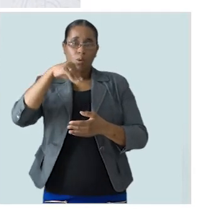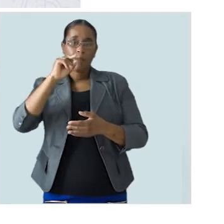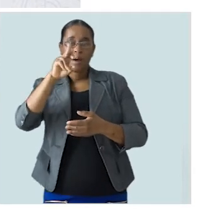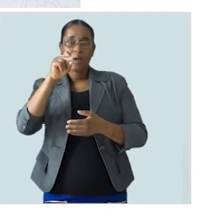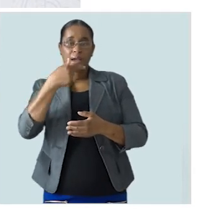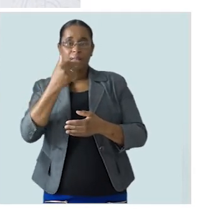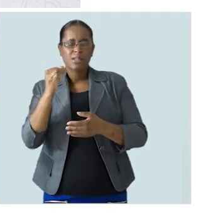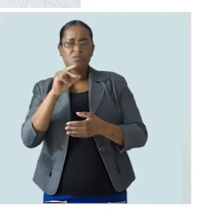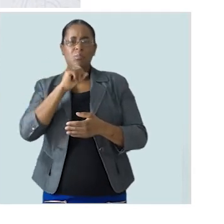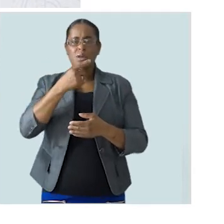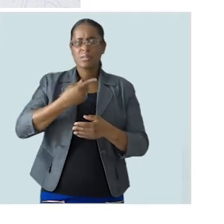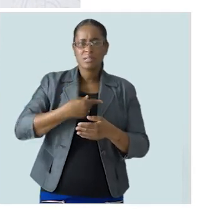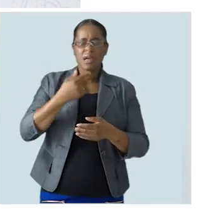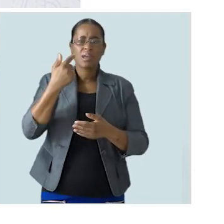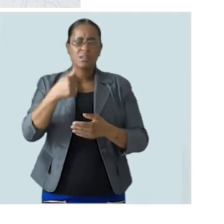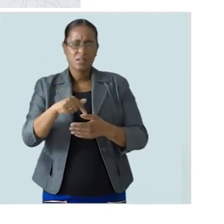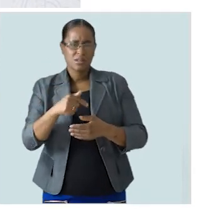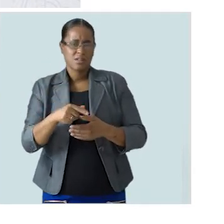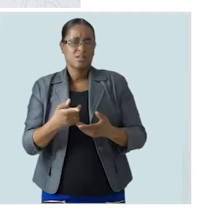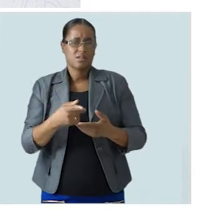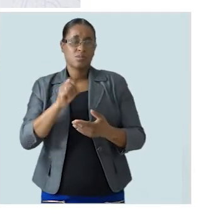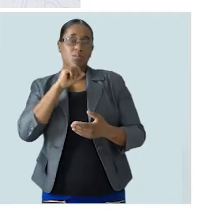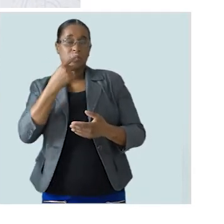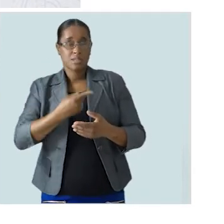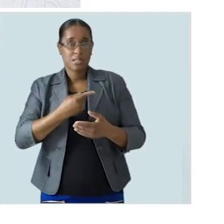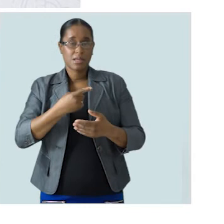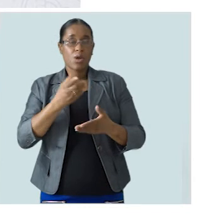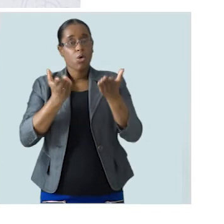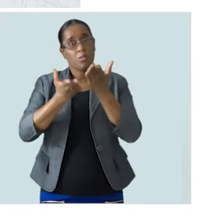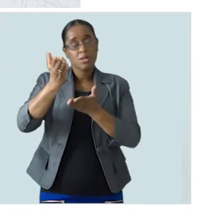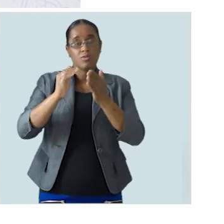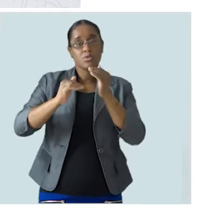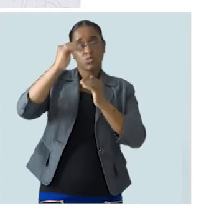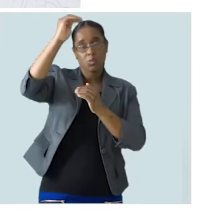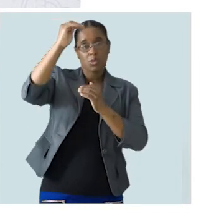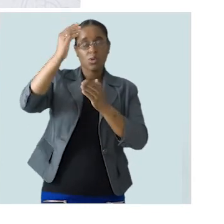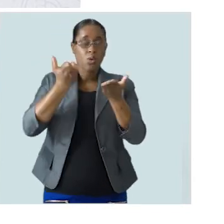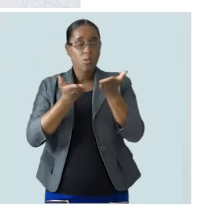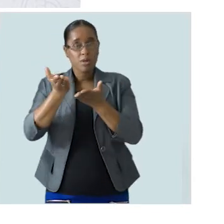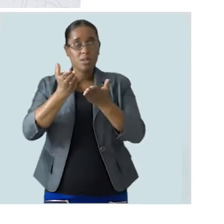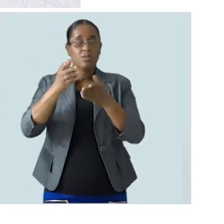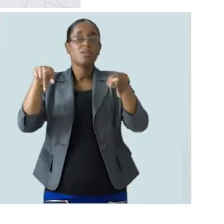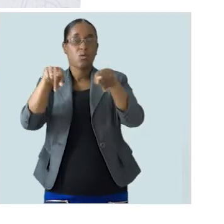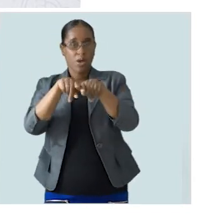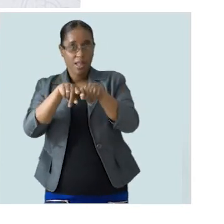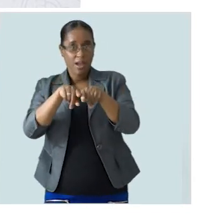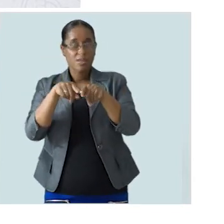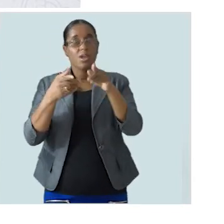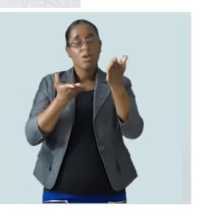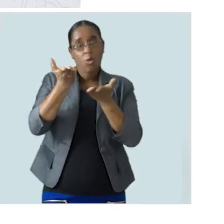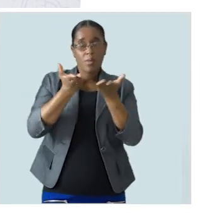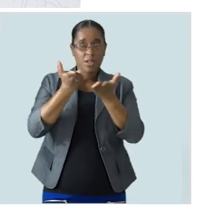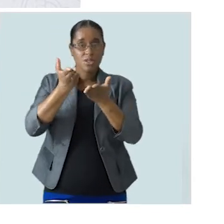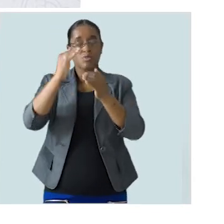estar no grau comparativo de superioridade, comparativo de igualdade, comparativo